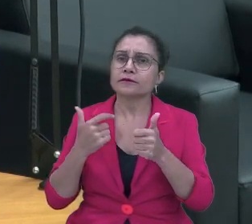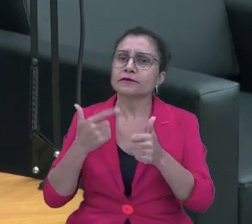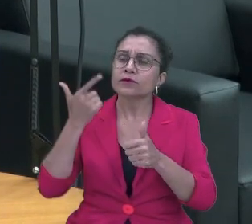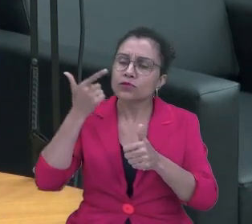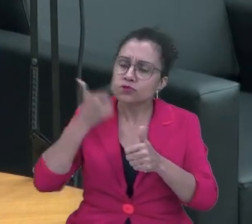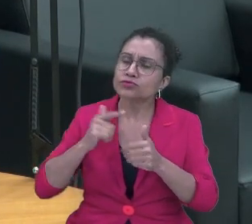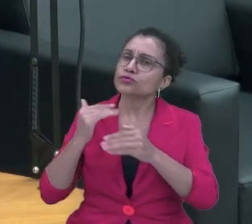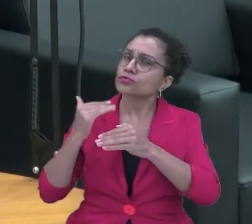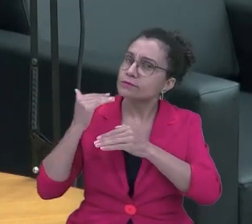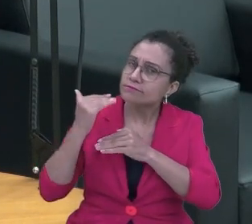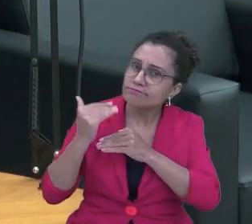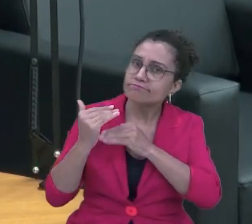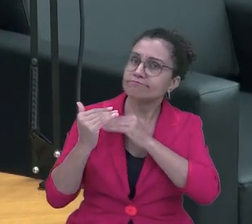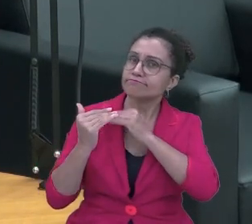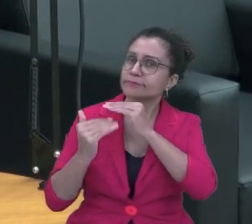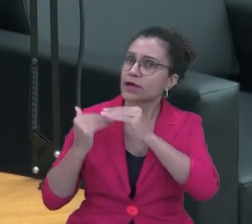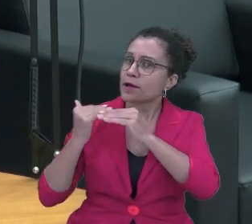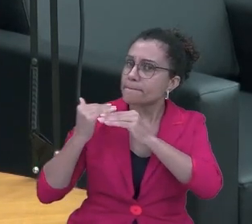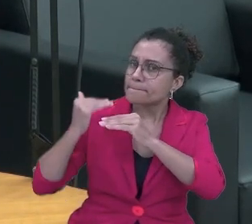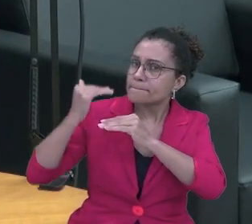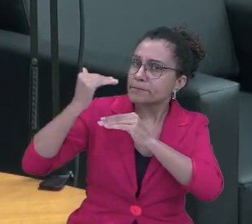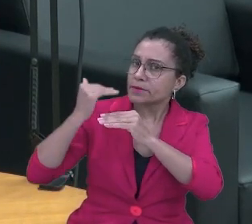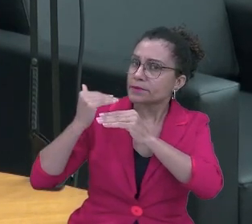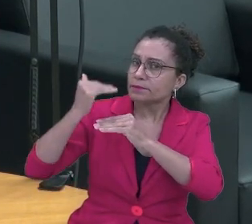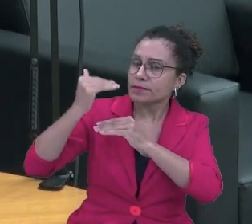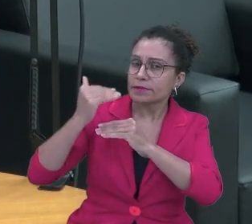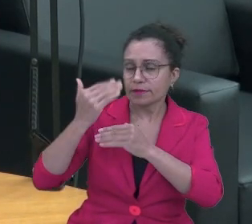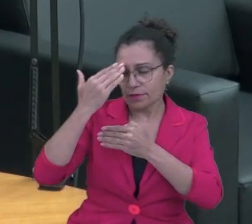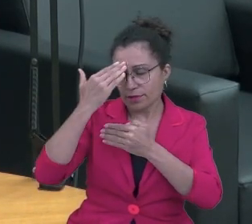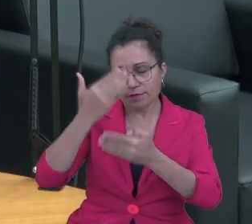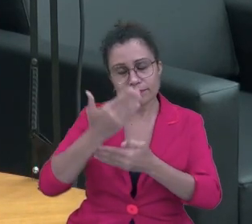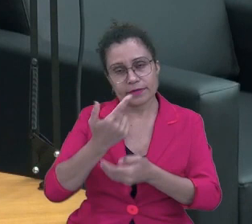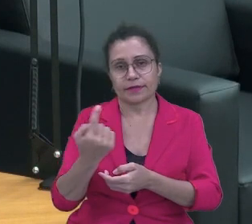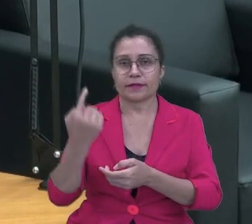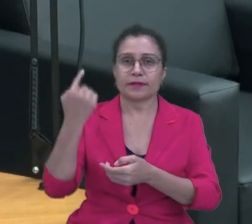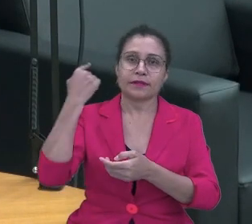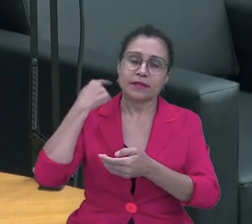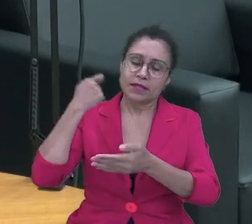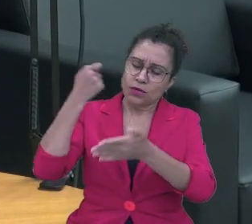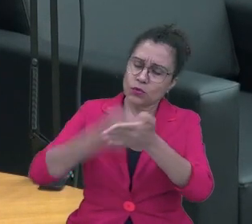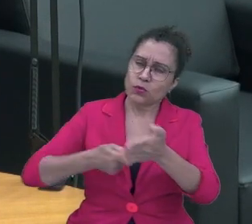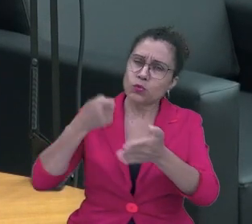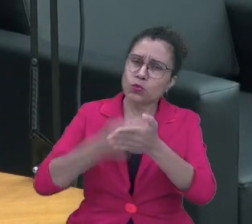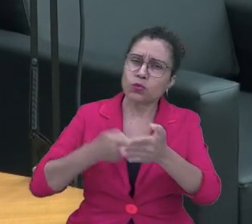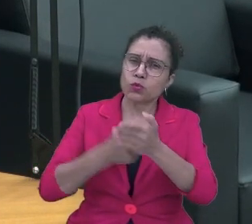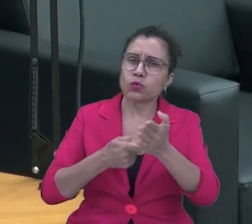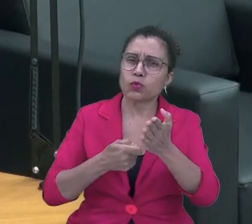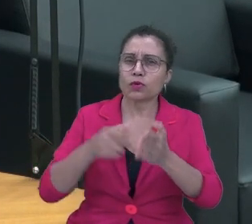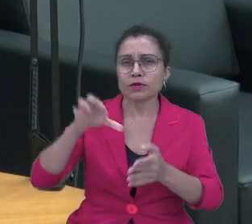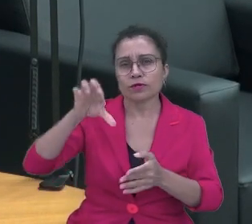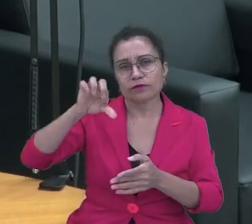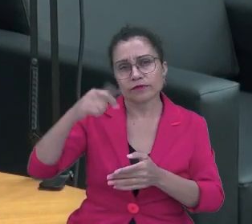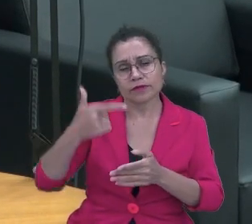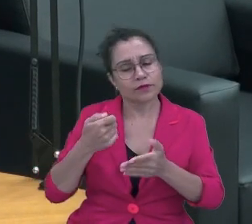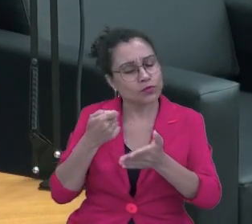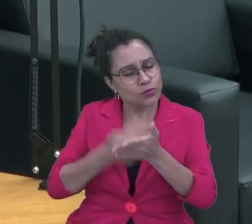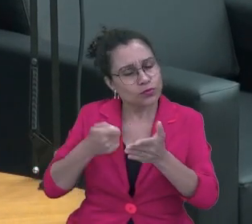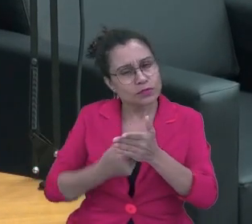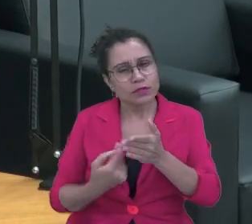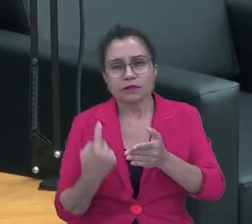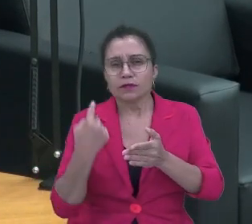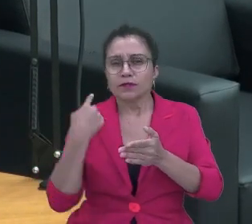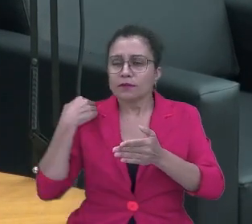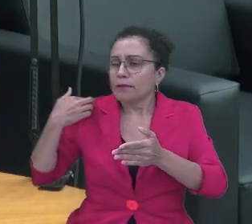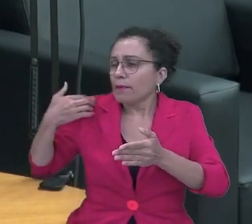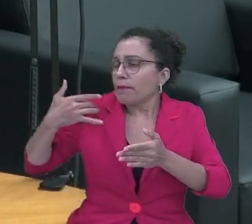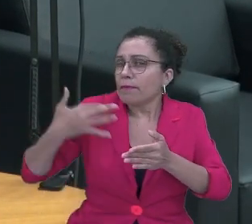muito avançando, Tânia, né, para todos os espaços. Muito obrigada, Berta, lá com essa luta incessante desses últimos 92 anos. Então, ainda